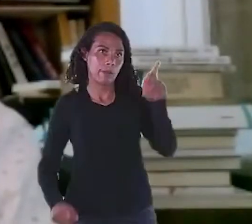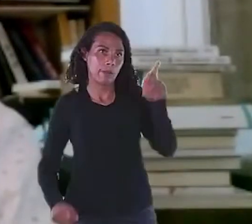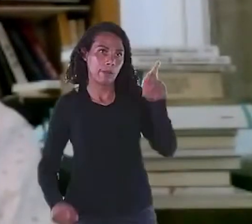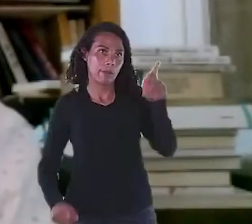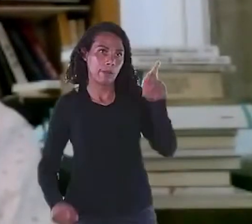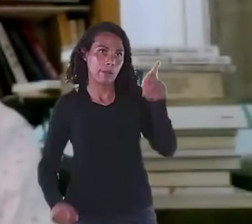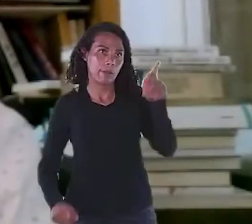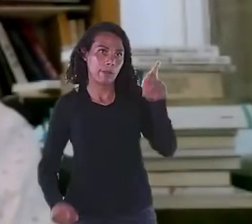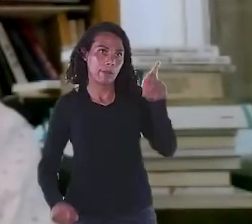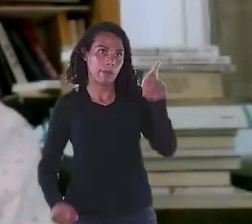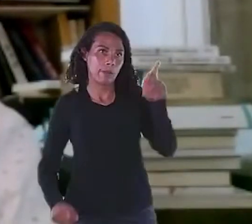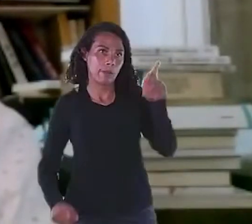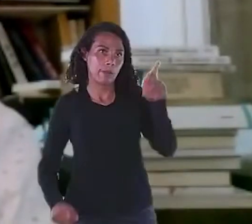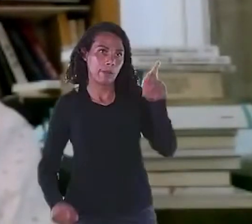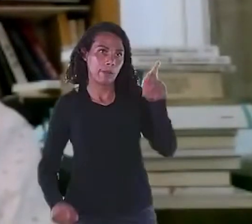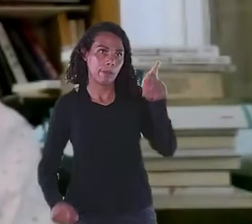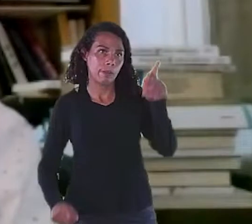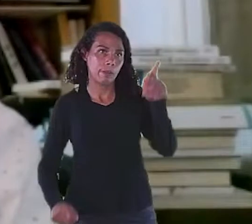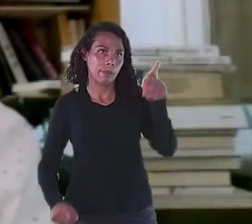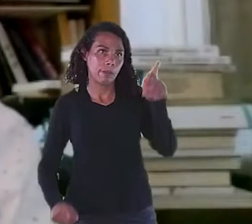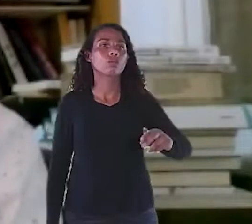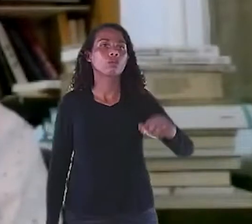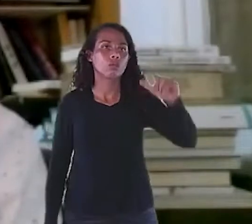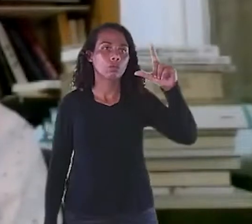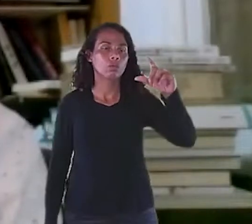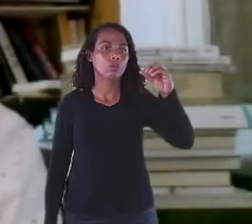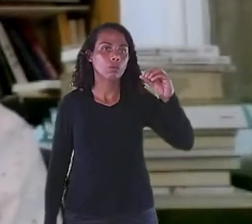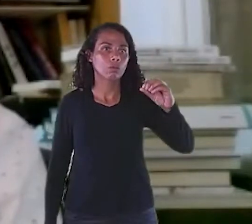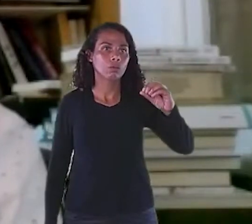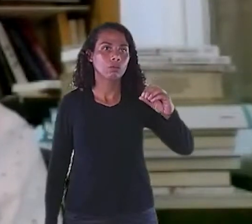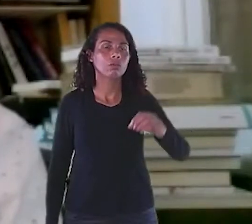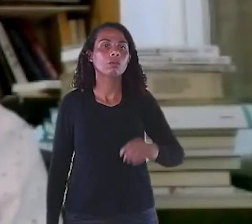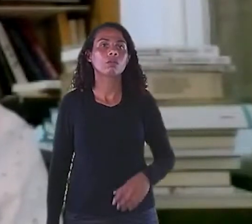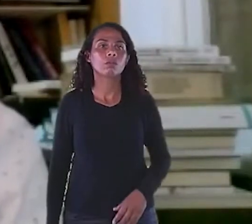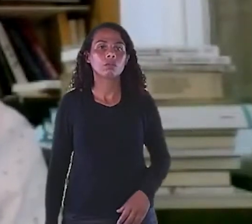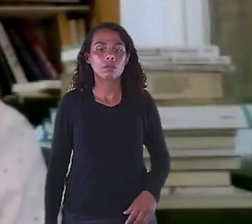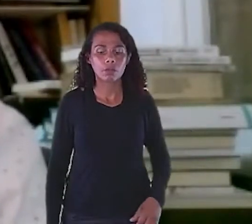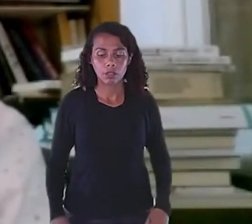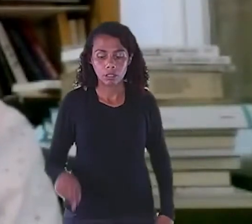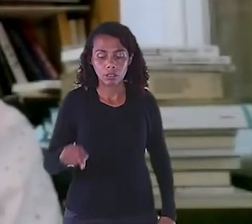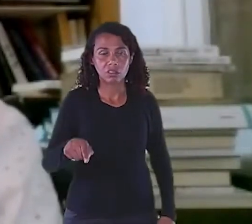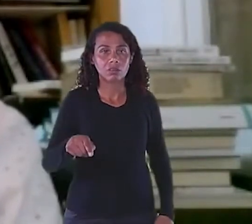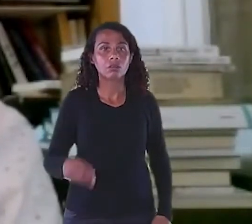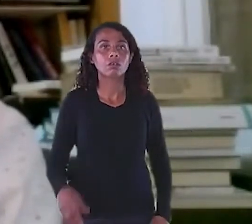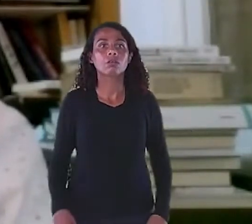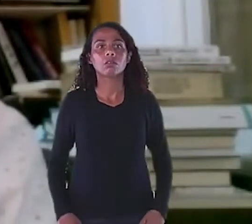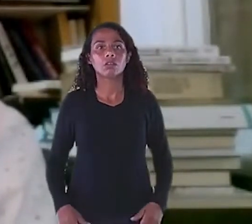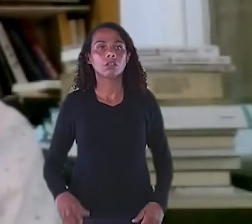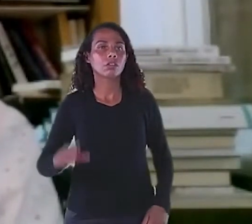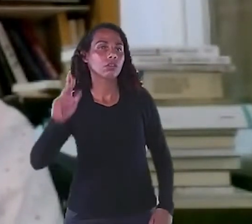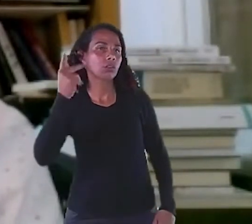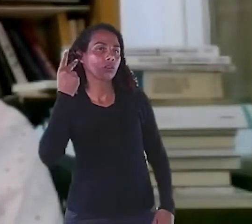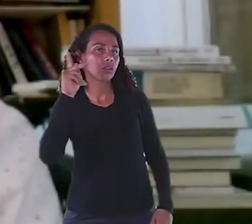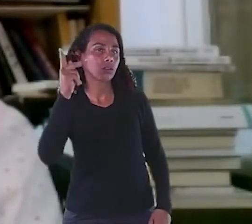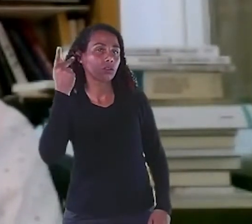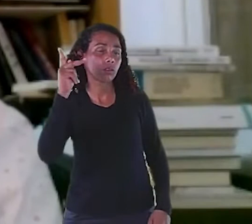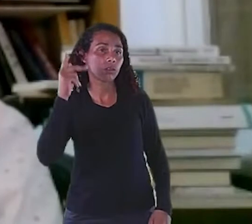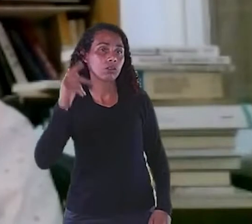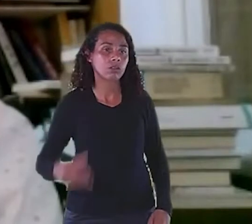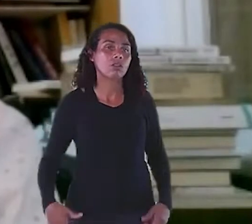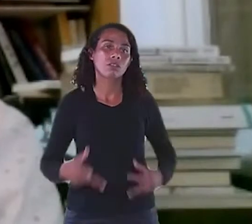que se consideram crônicas e que eu acho que são poemas em prosa, eu acrescentei ali, né? Enfim, tive muita...